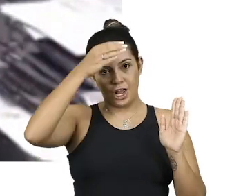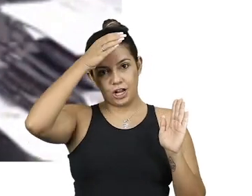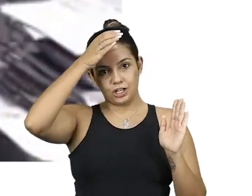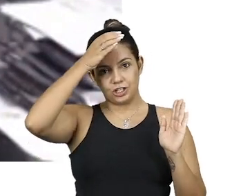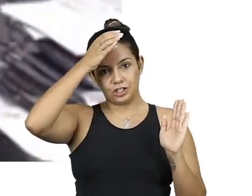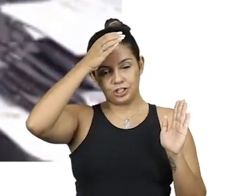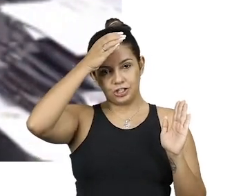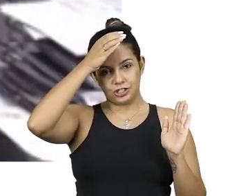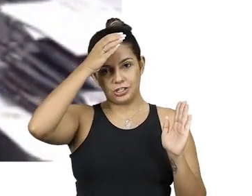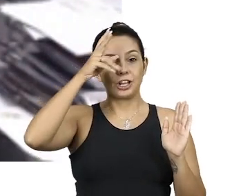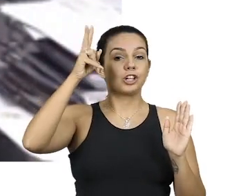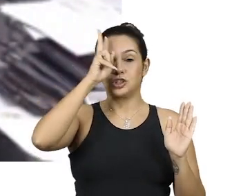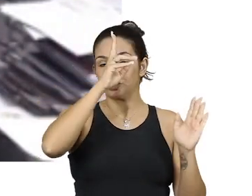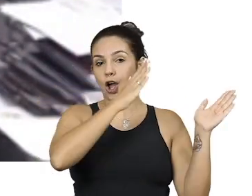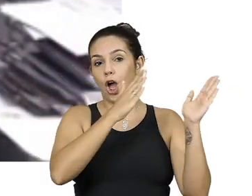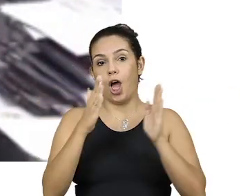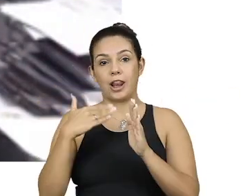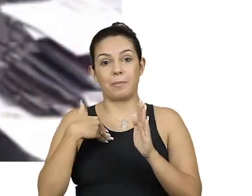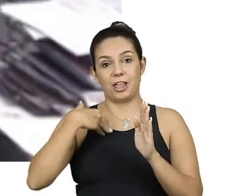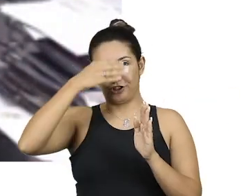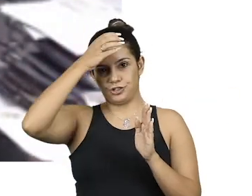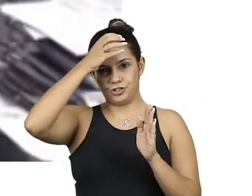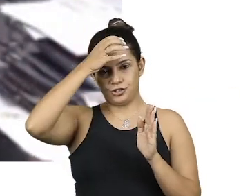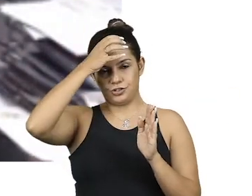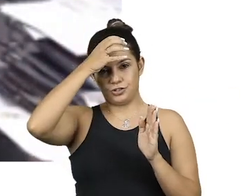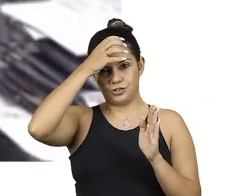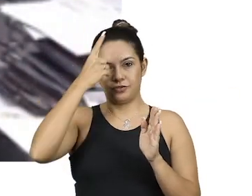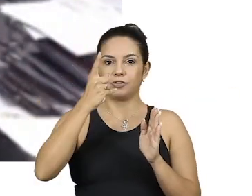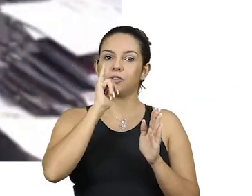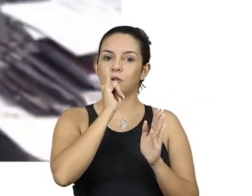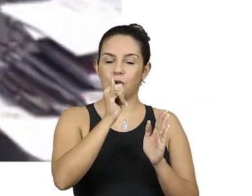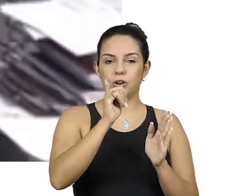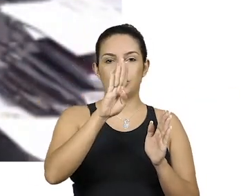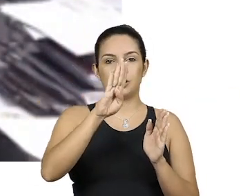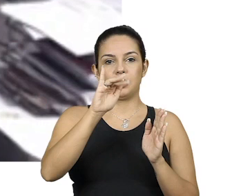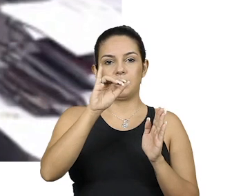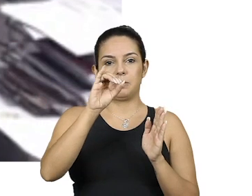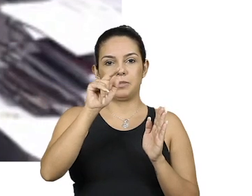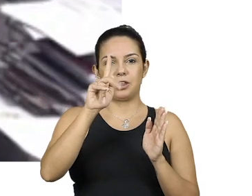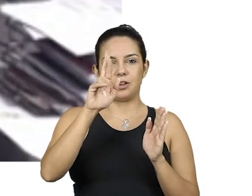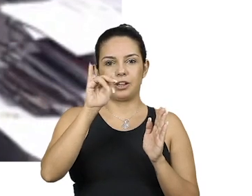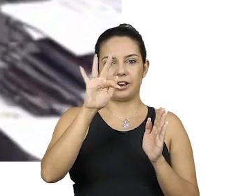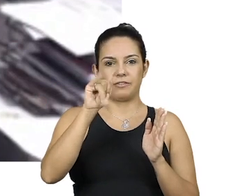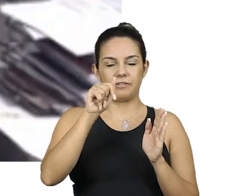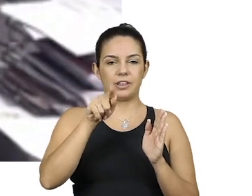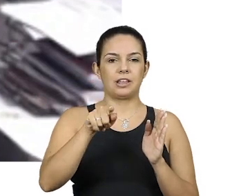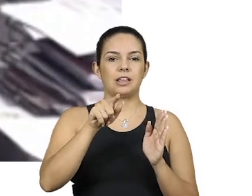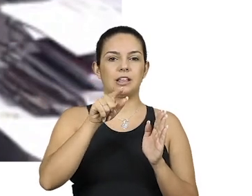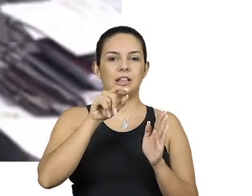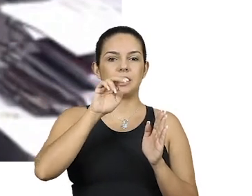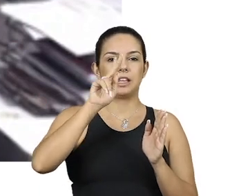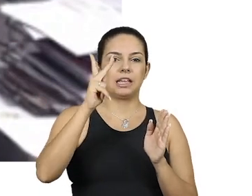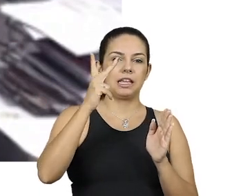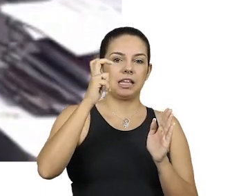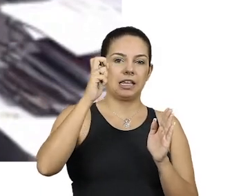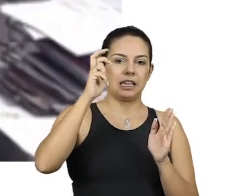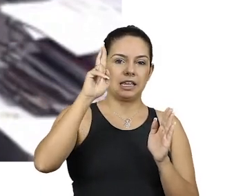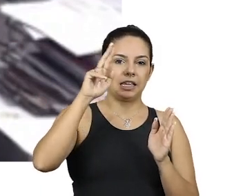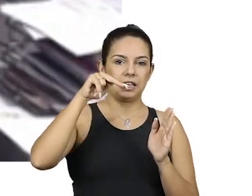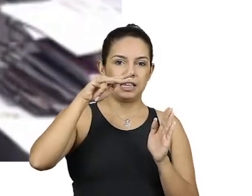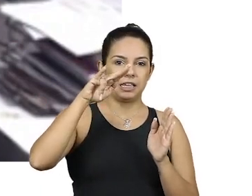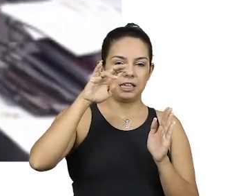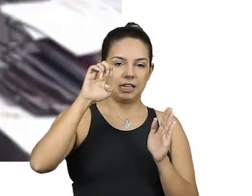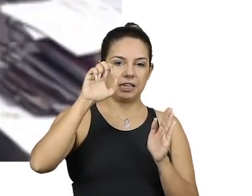Besançoni Lage, sobre uma biografia menos alentada de Henrique Lage,